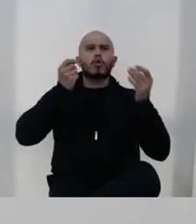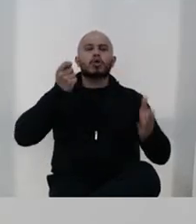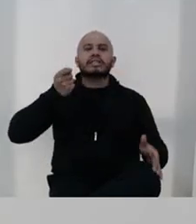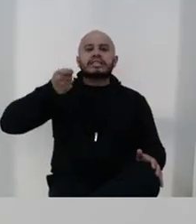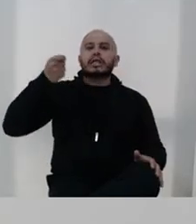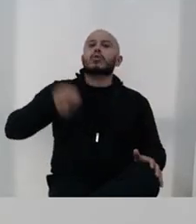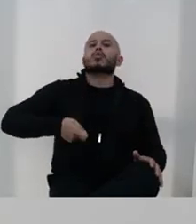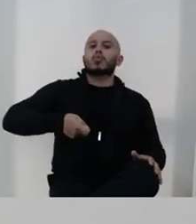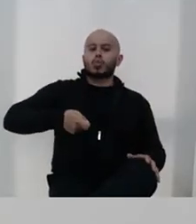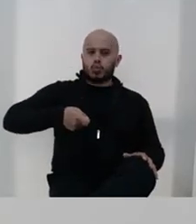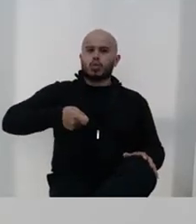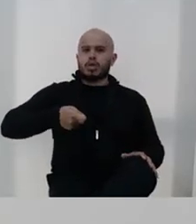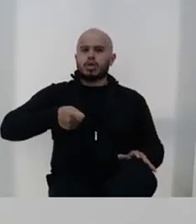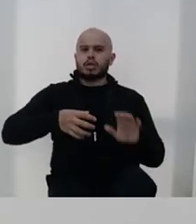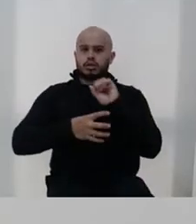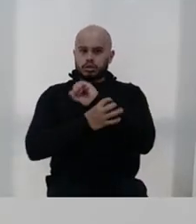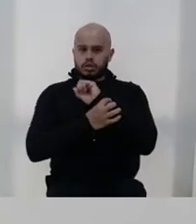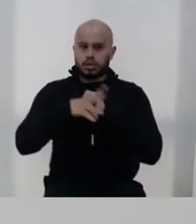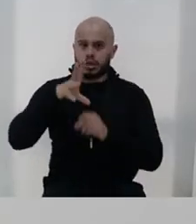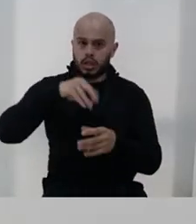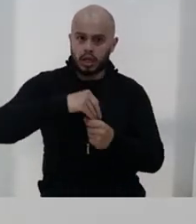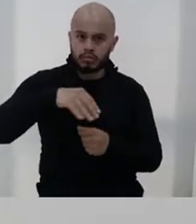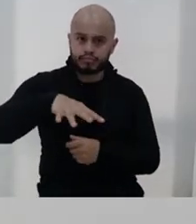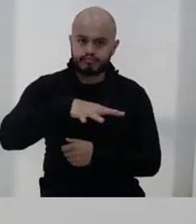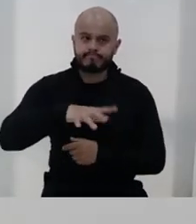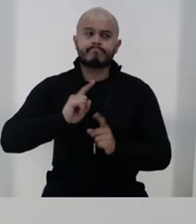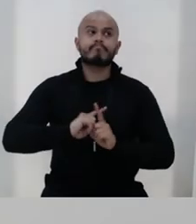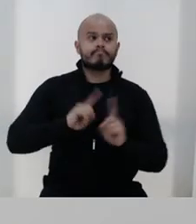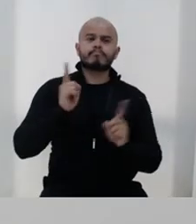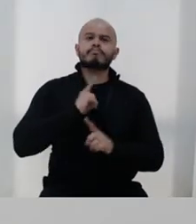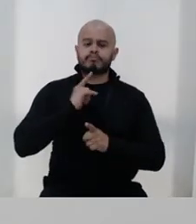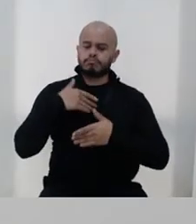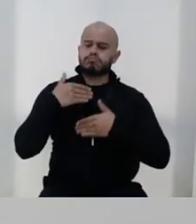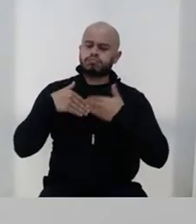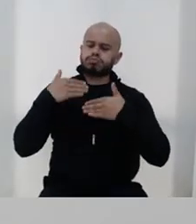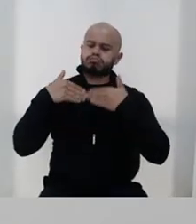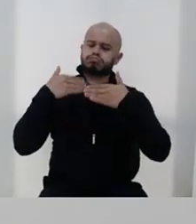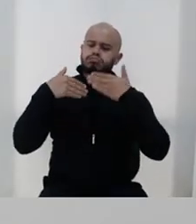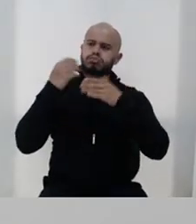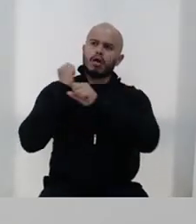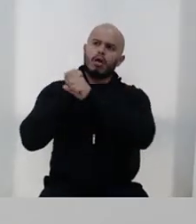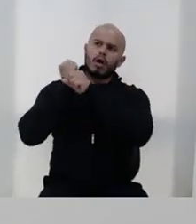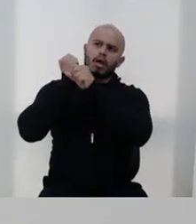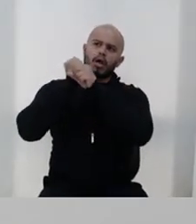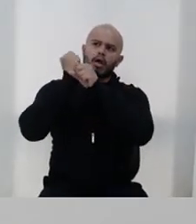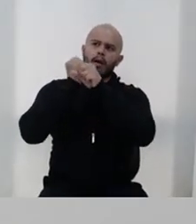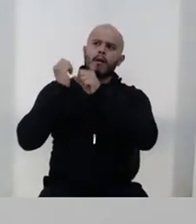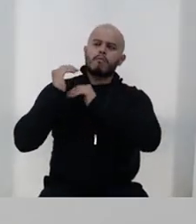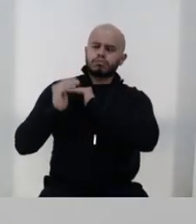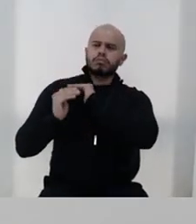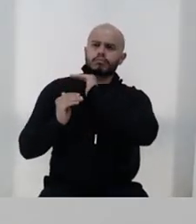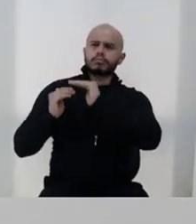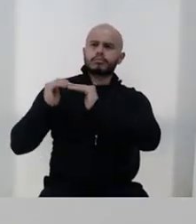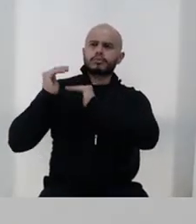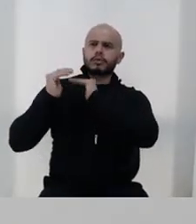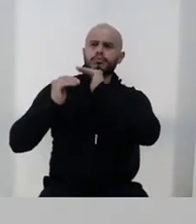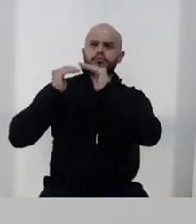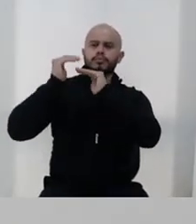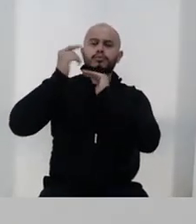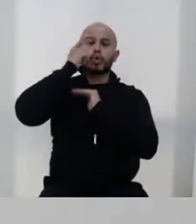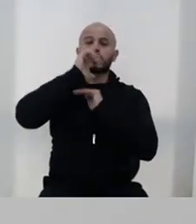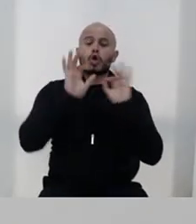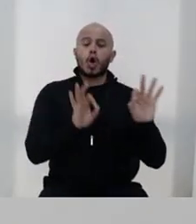das unidades da Defensoria Pública, mas que caminharam bastante nos últimos anos em uma organização da sua